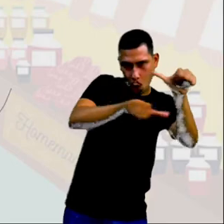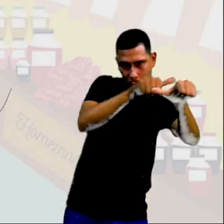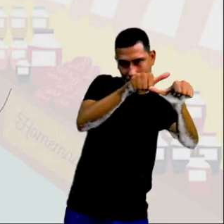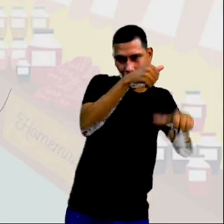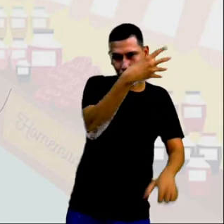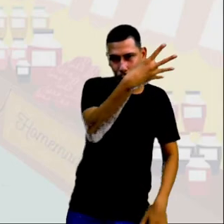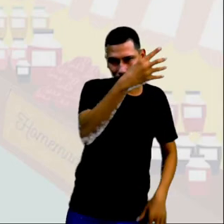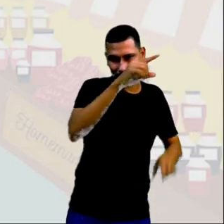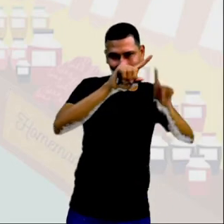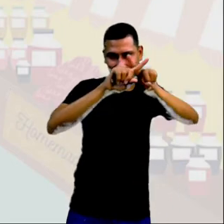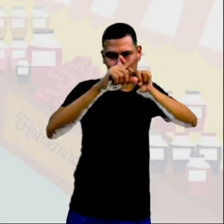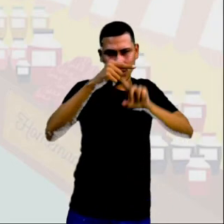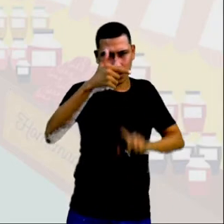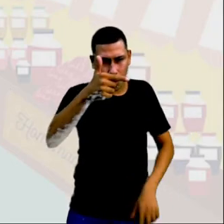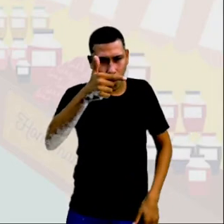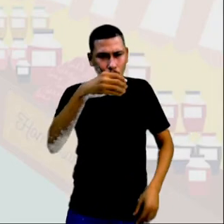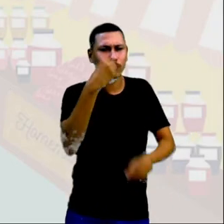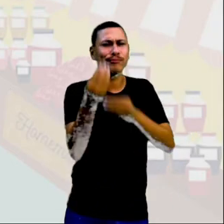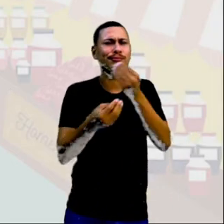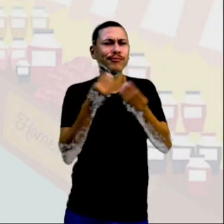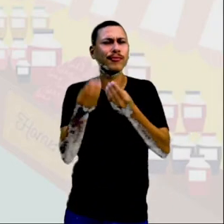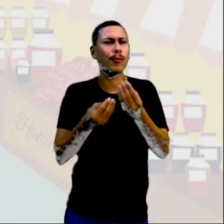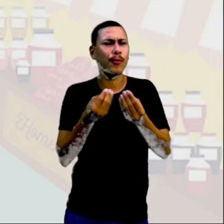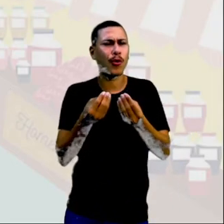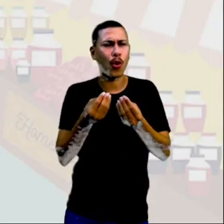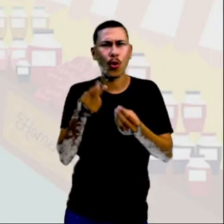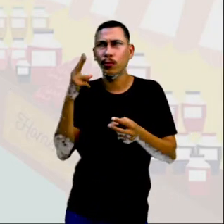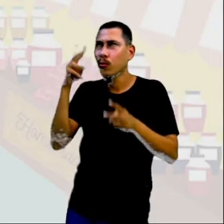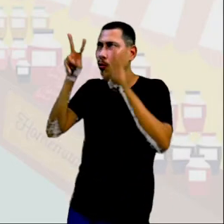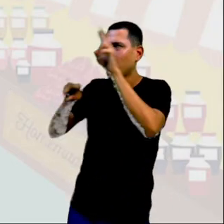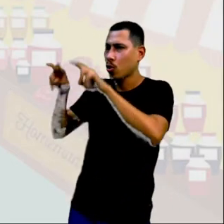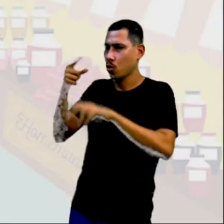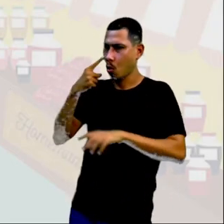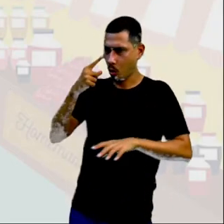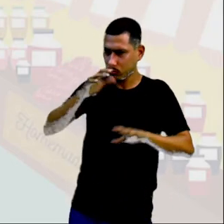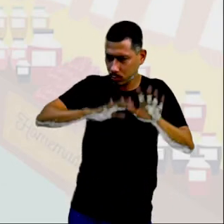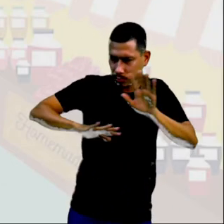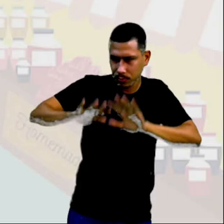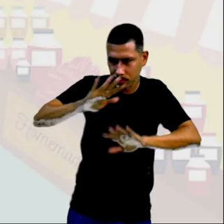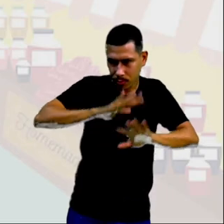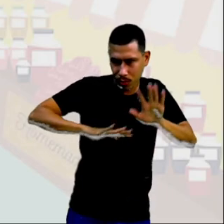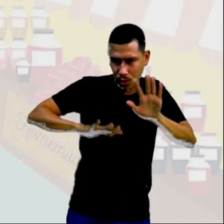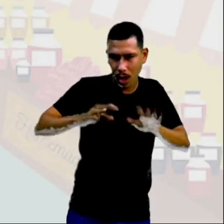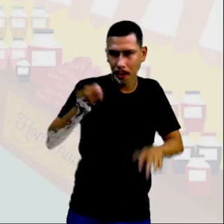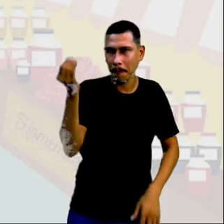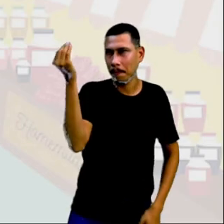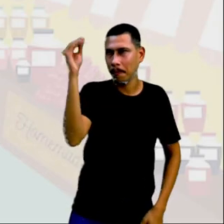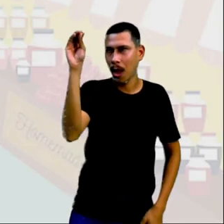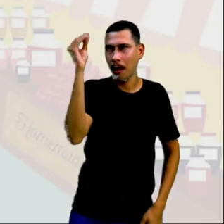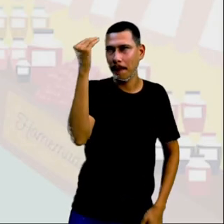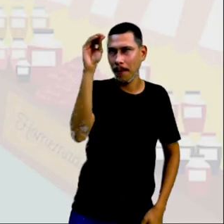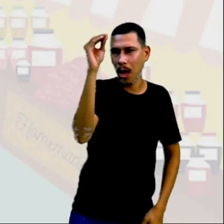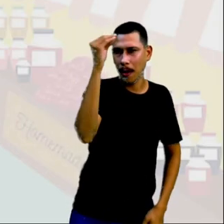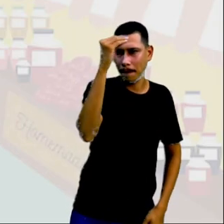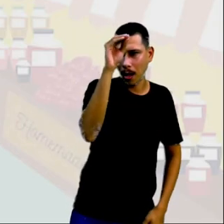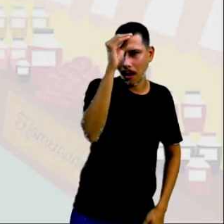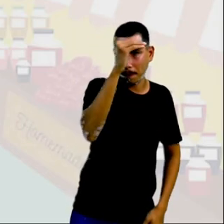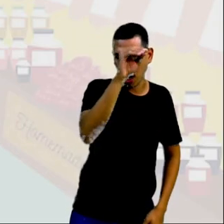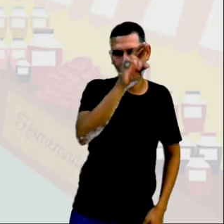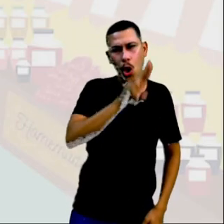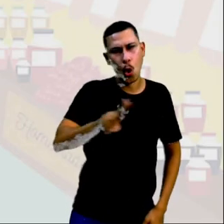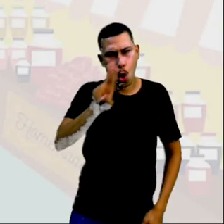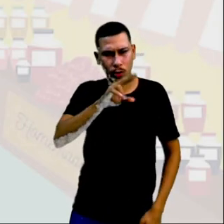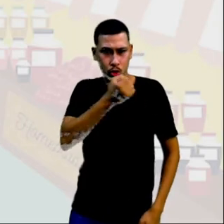2. Olha como vai ficar essa operação. Mas a gente tem que ter cuidado com isso e colocar tudo entre parênteses, tá